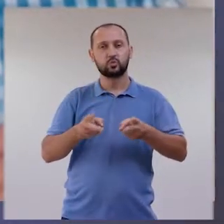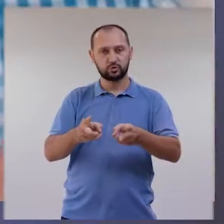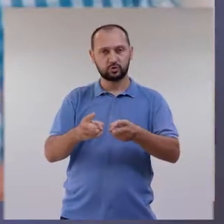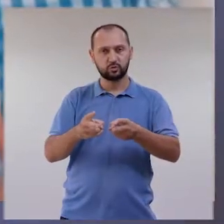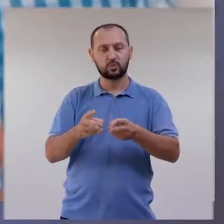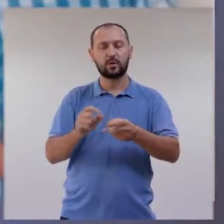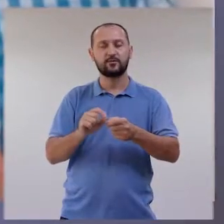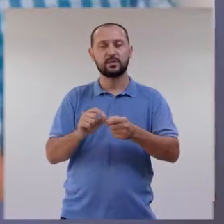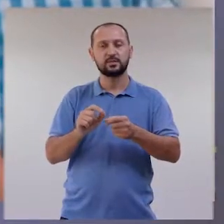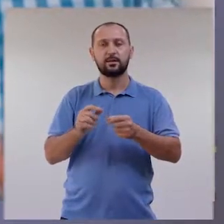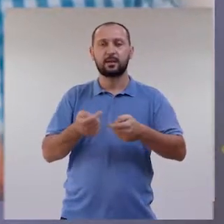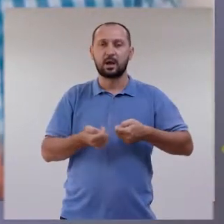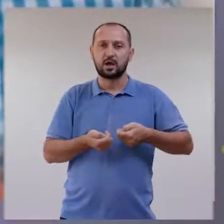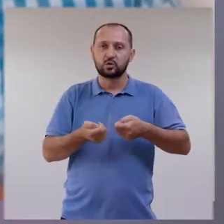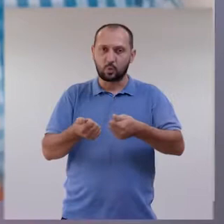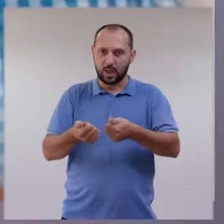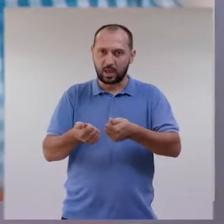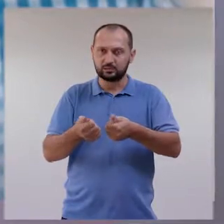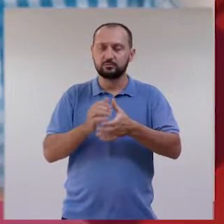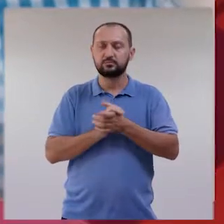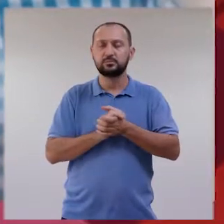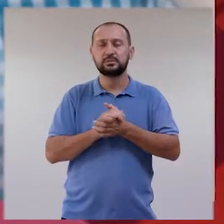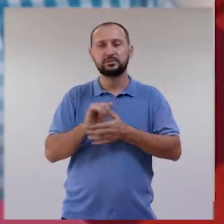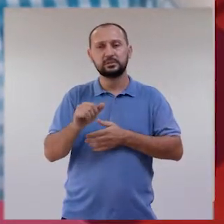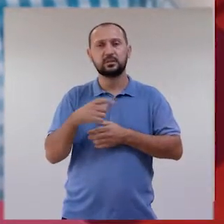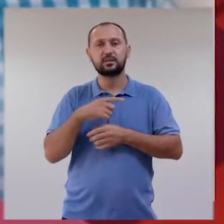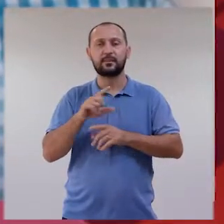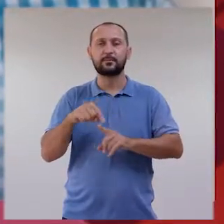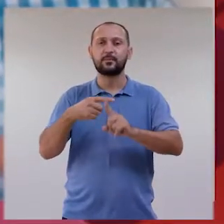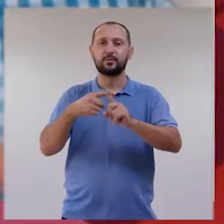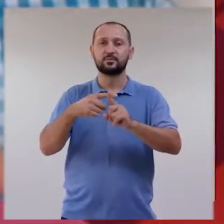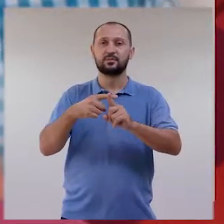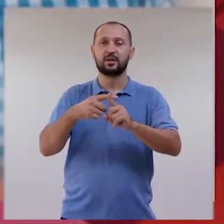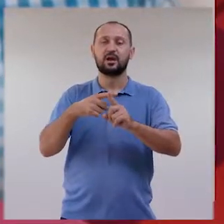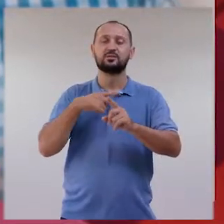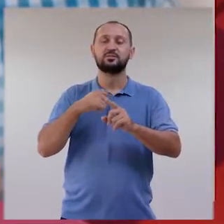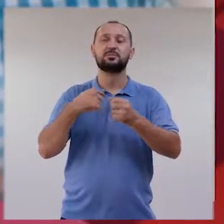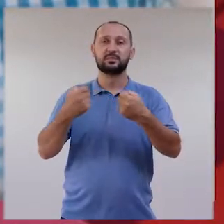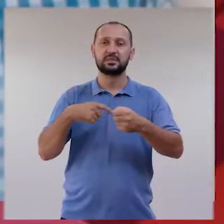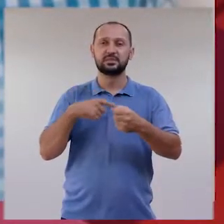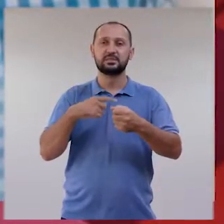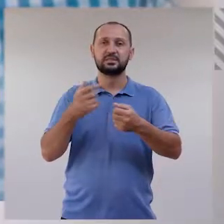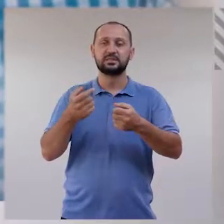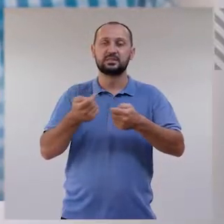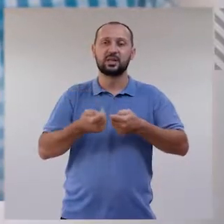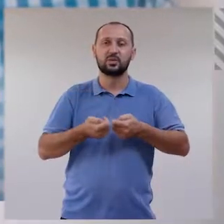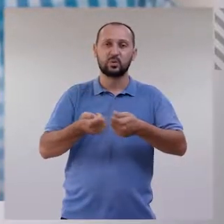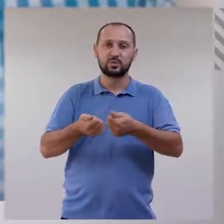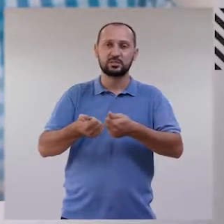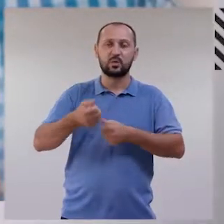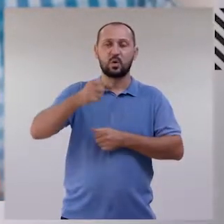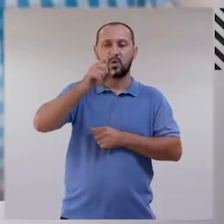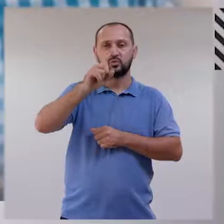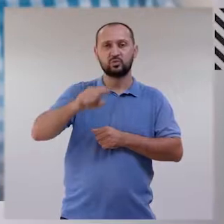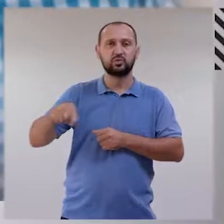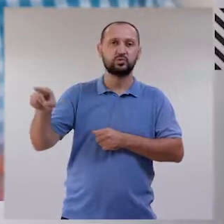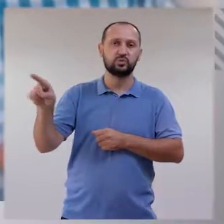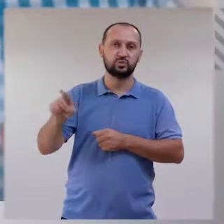dá continuidade no processo, se der positivo, a gente tem que abortar